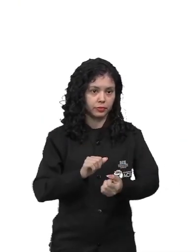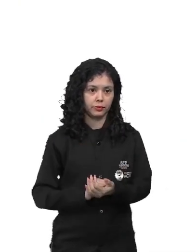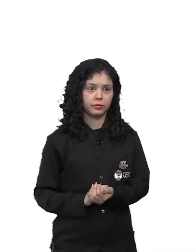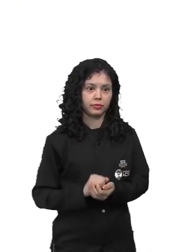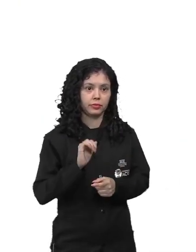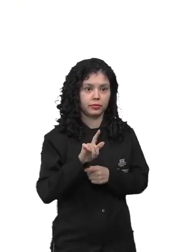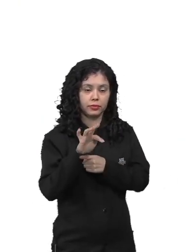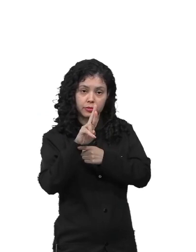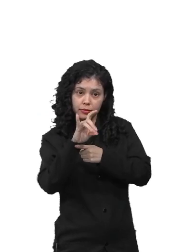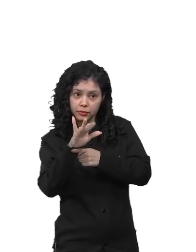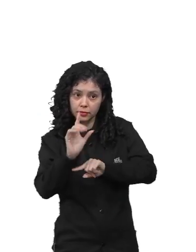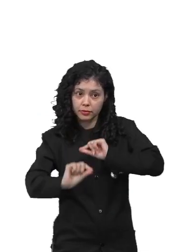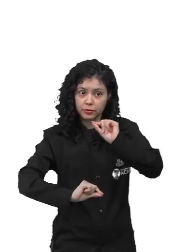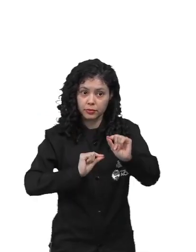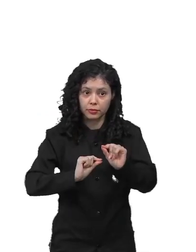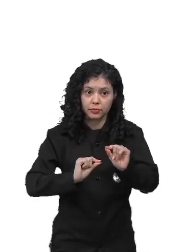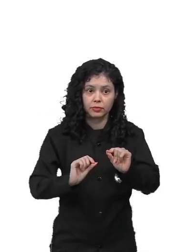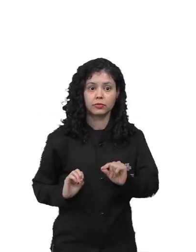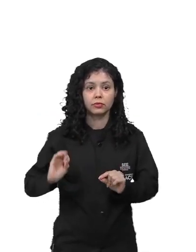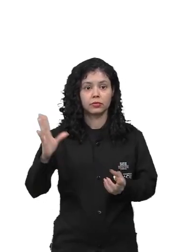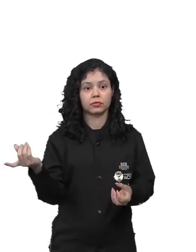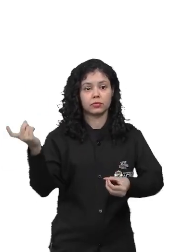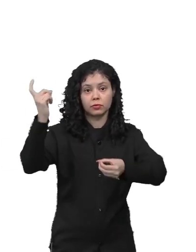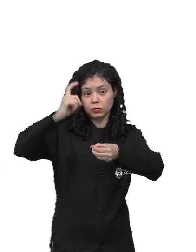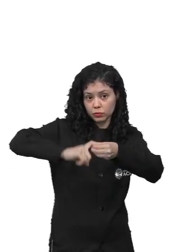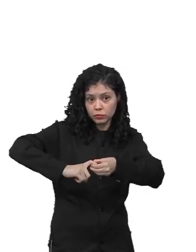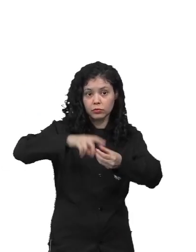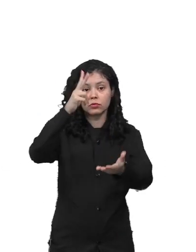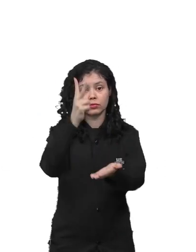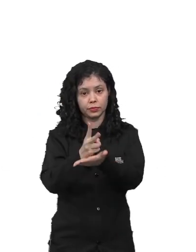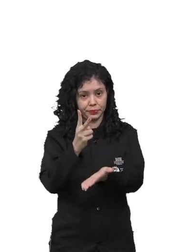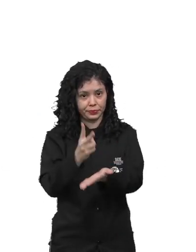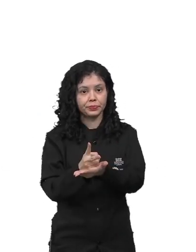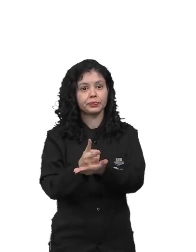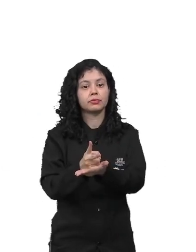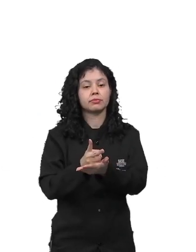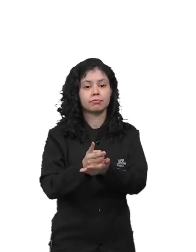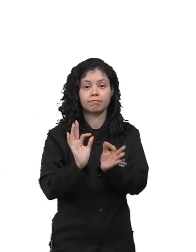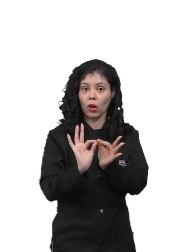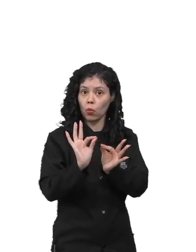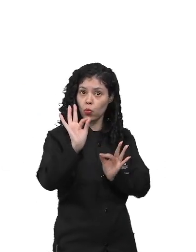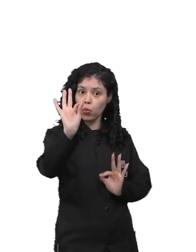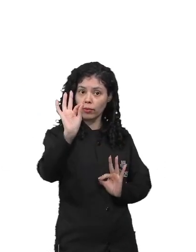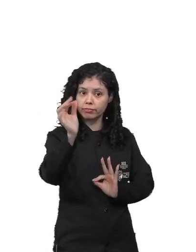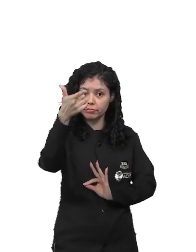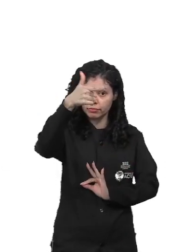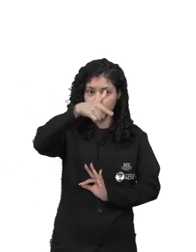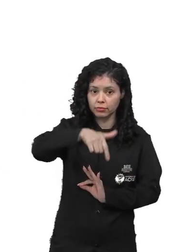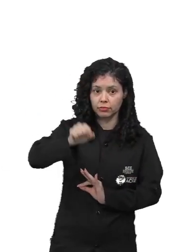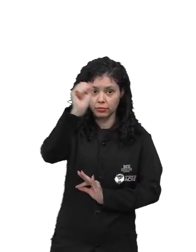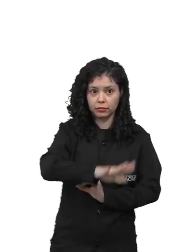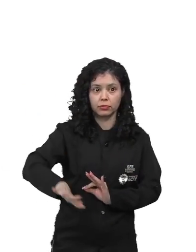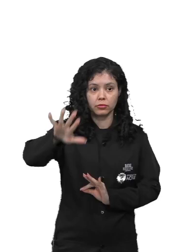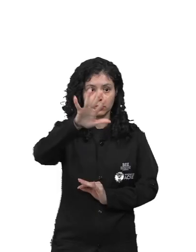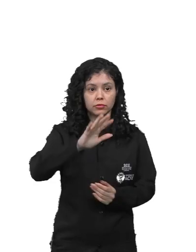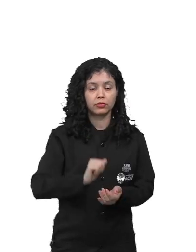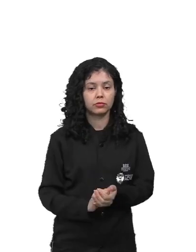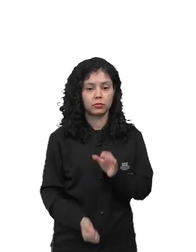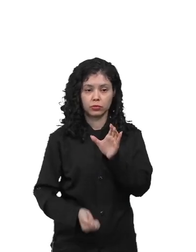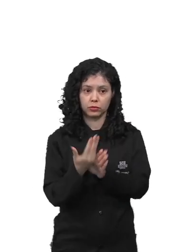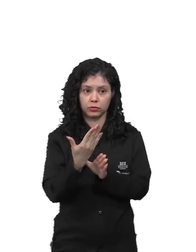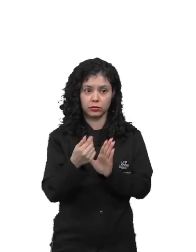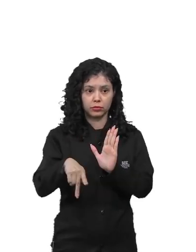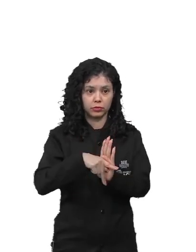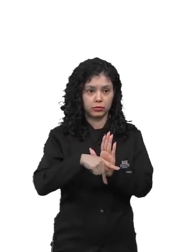a elasticidade é a capacidade da matéria de retornar ali a sua forma da sua forma